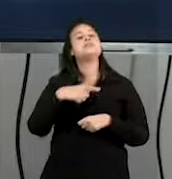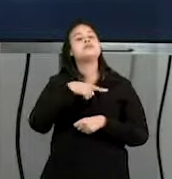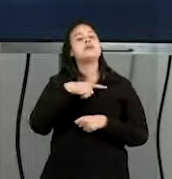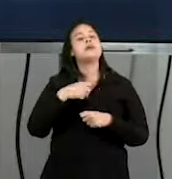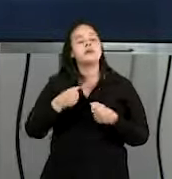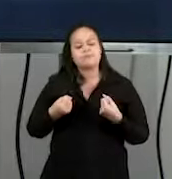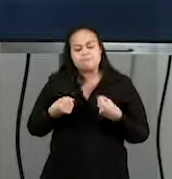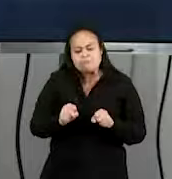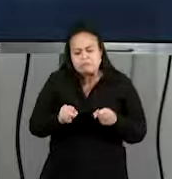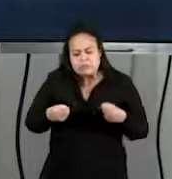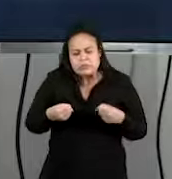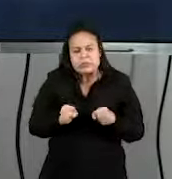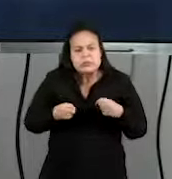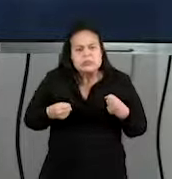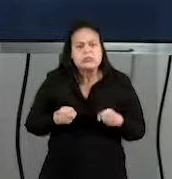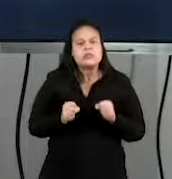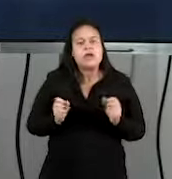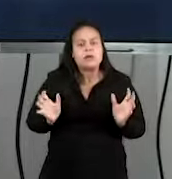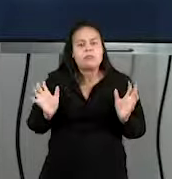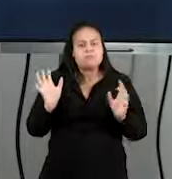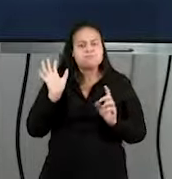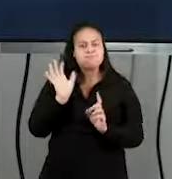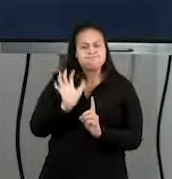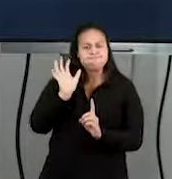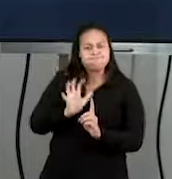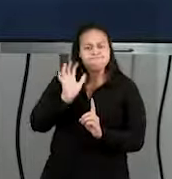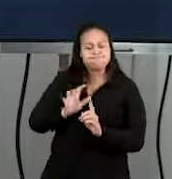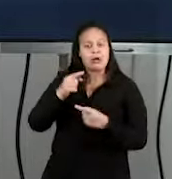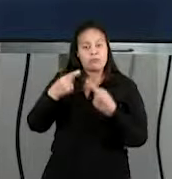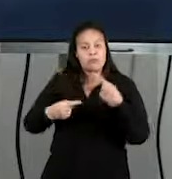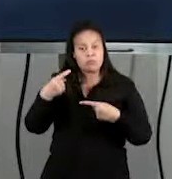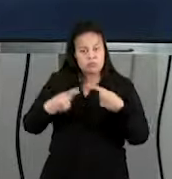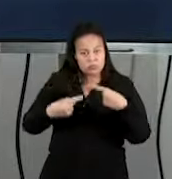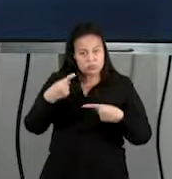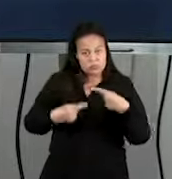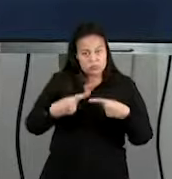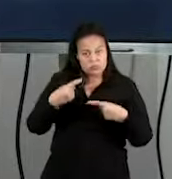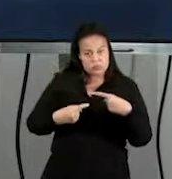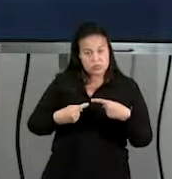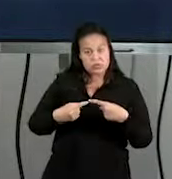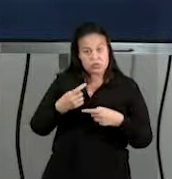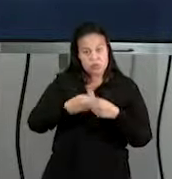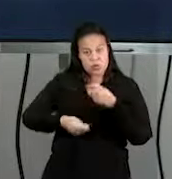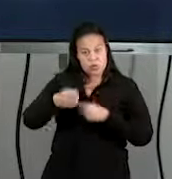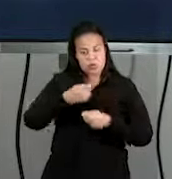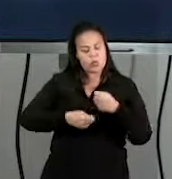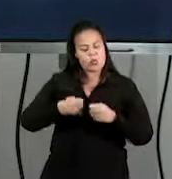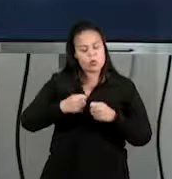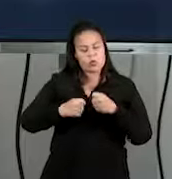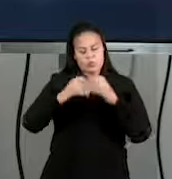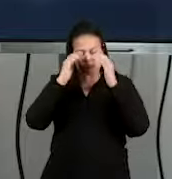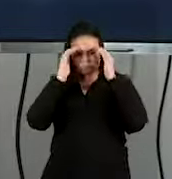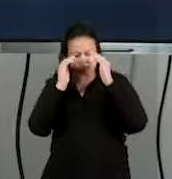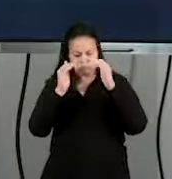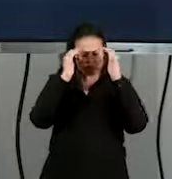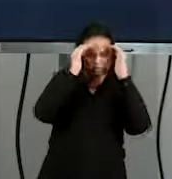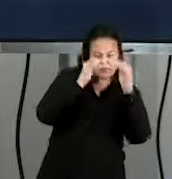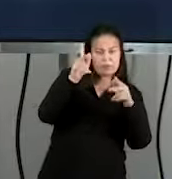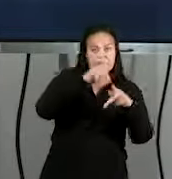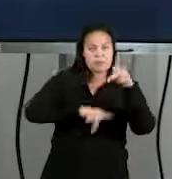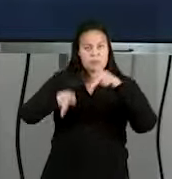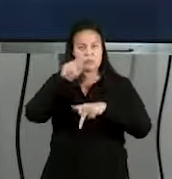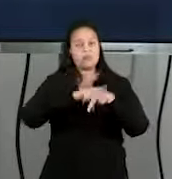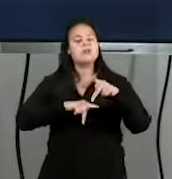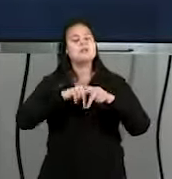de uma forma política e econômica a obedecer os direitos humanos e a zelar para que a sua população